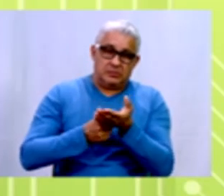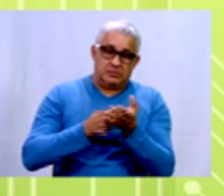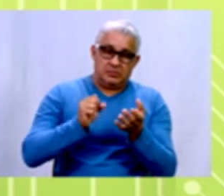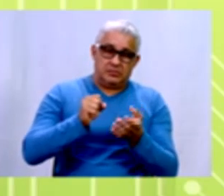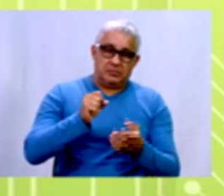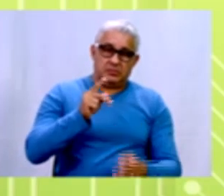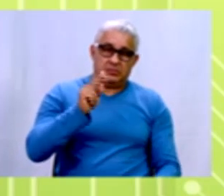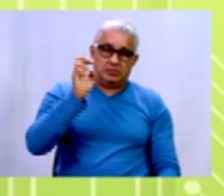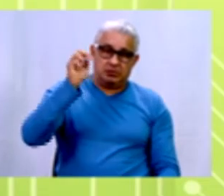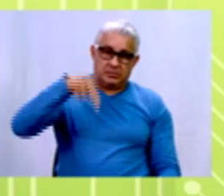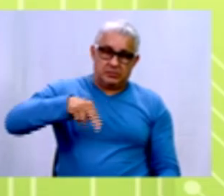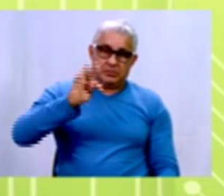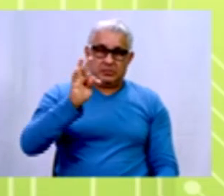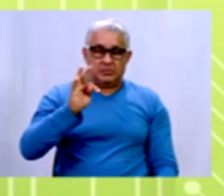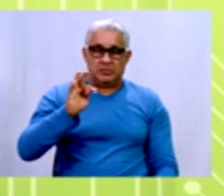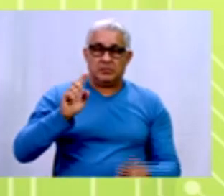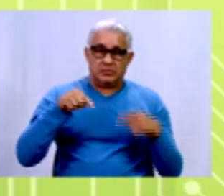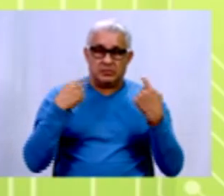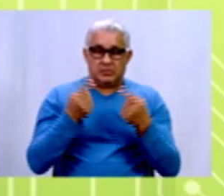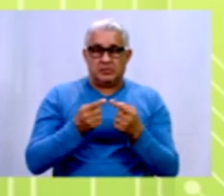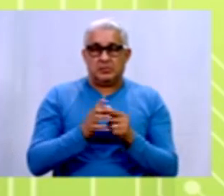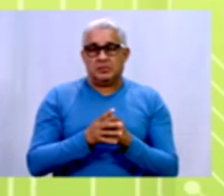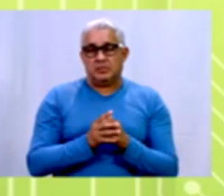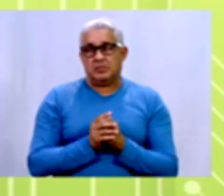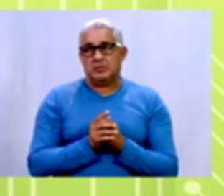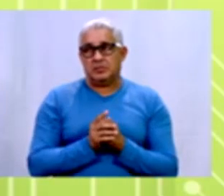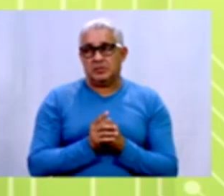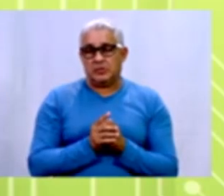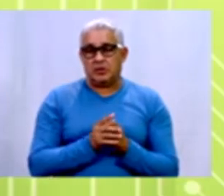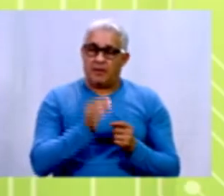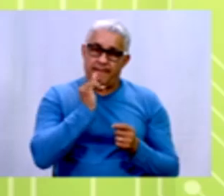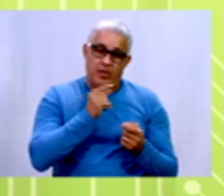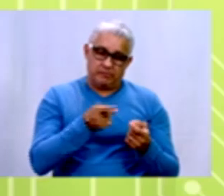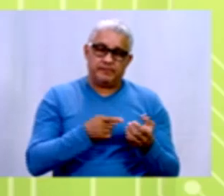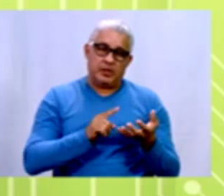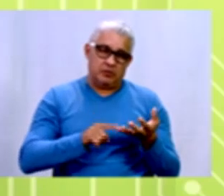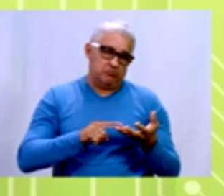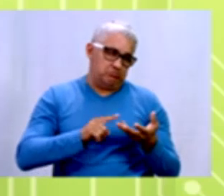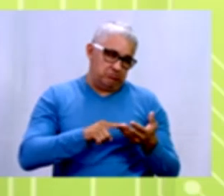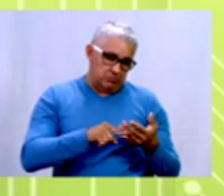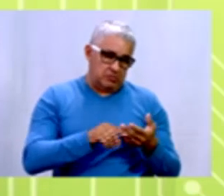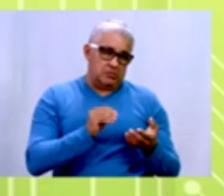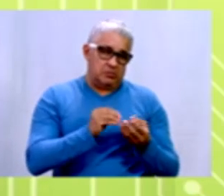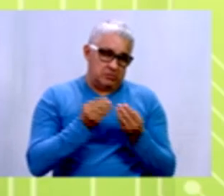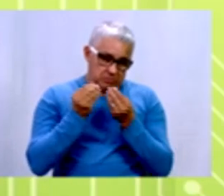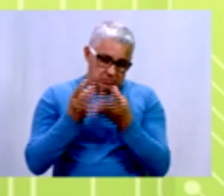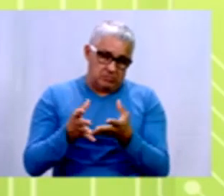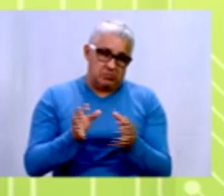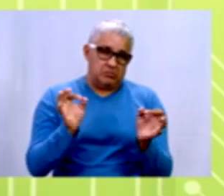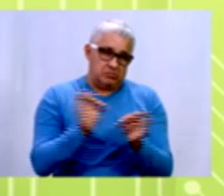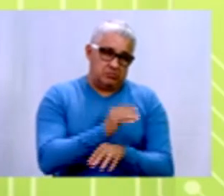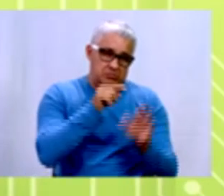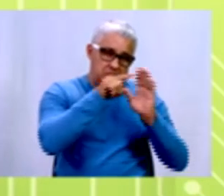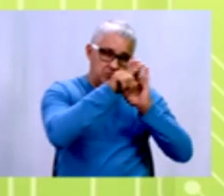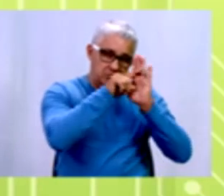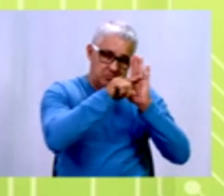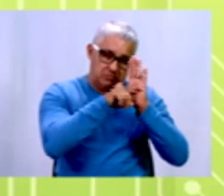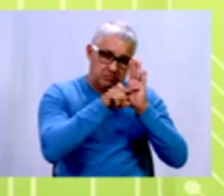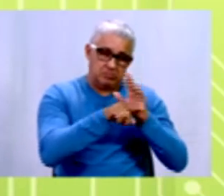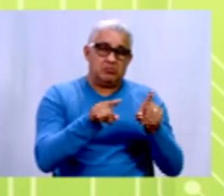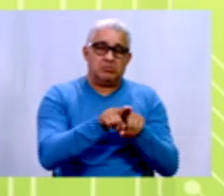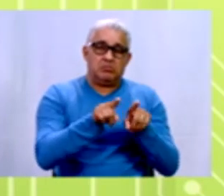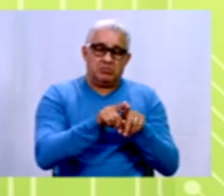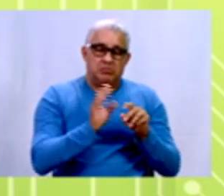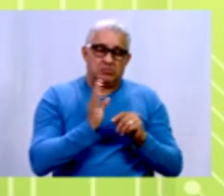termina, é feita a reunião dizendo, ó, isso aqui estamos entregando o que foi definido como os requisitos, e